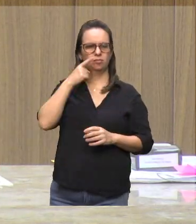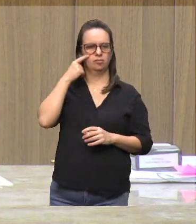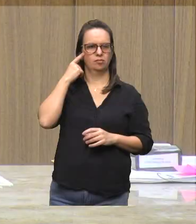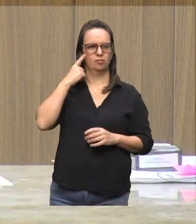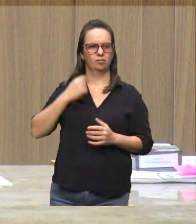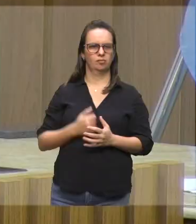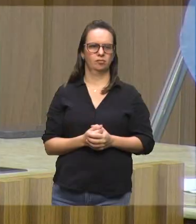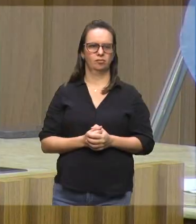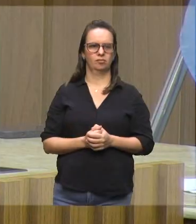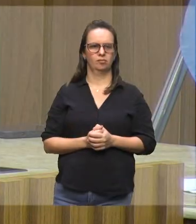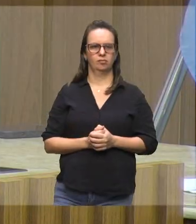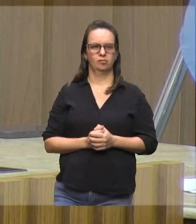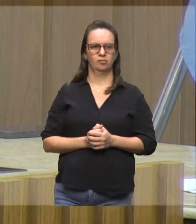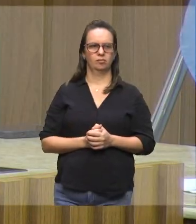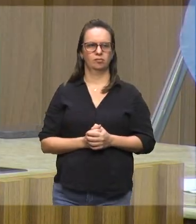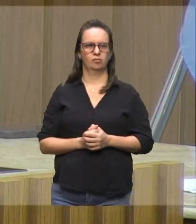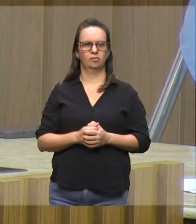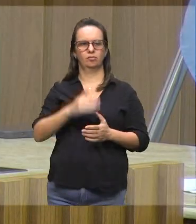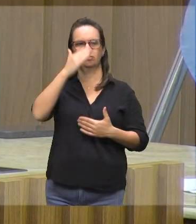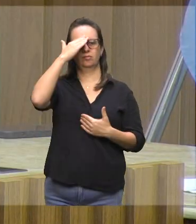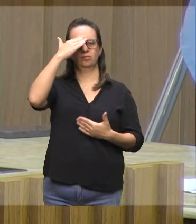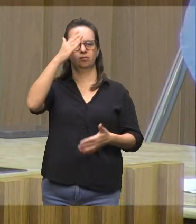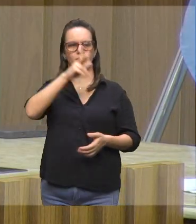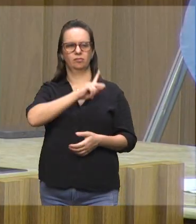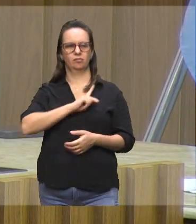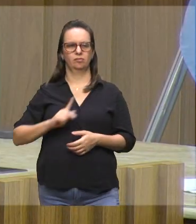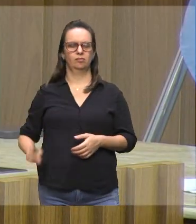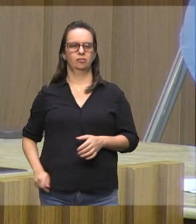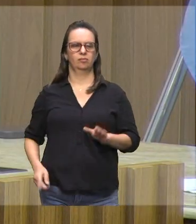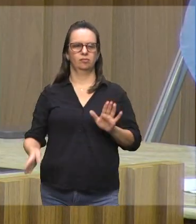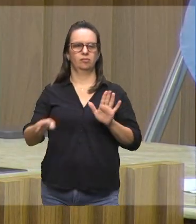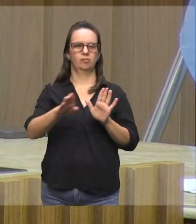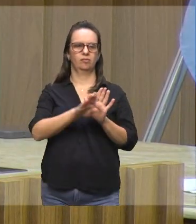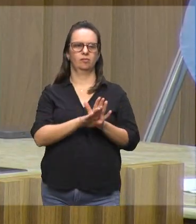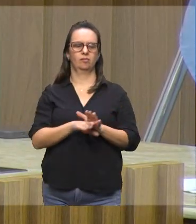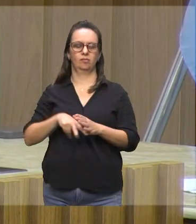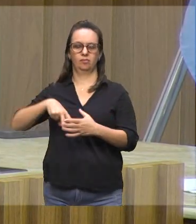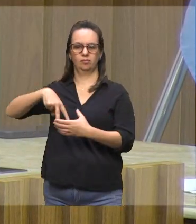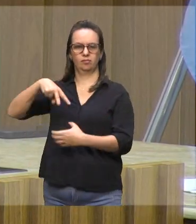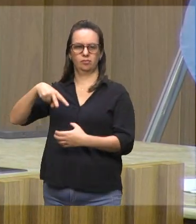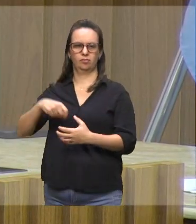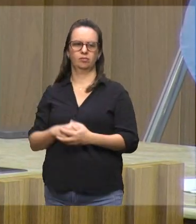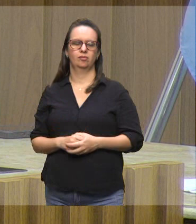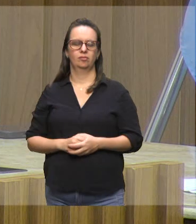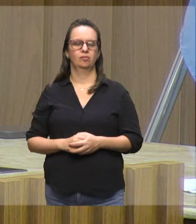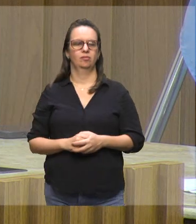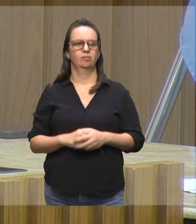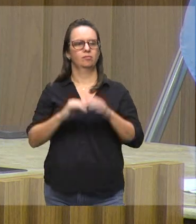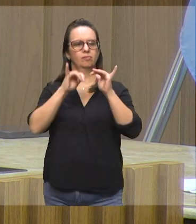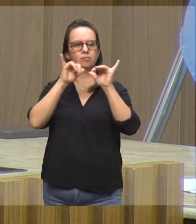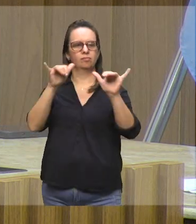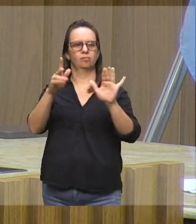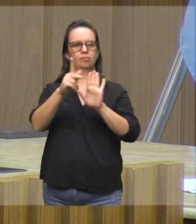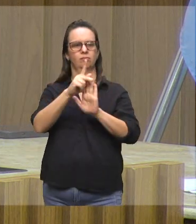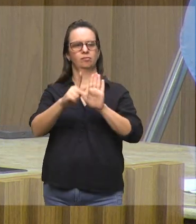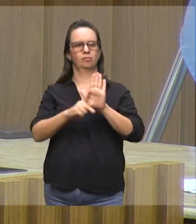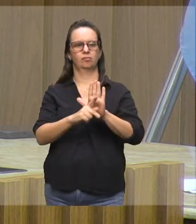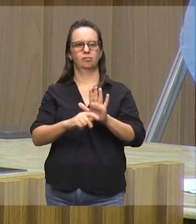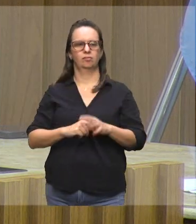Simini. Obrigado, senhora presidente. Bom, retorno à tribuna para falar especificamente desse projeto, né,